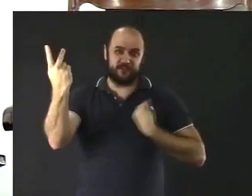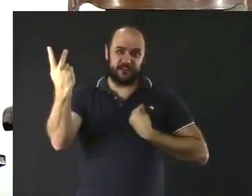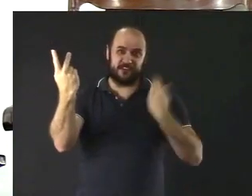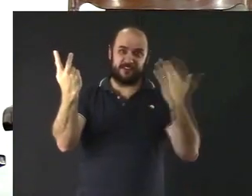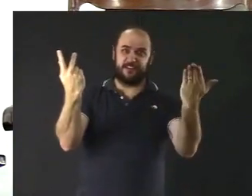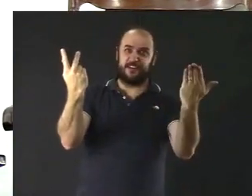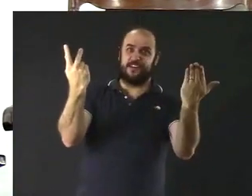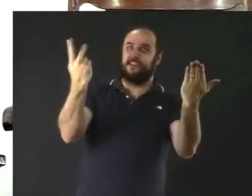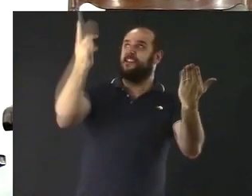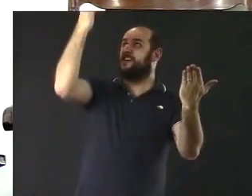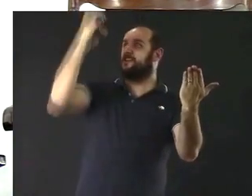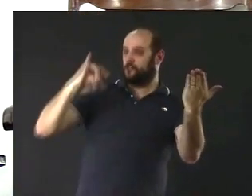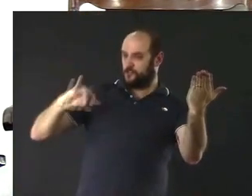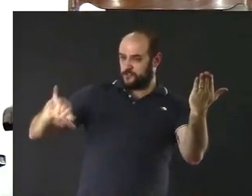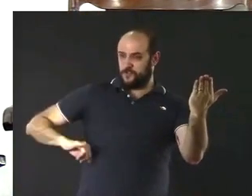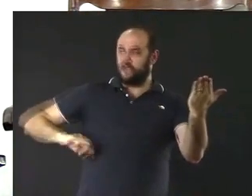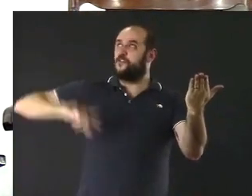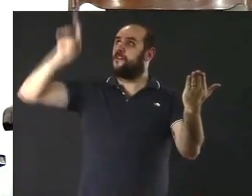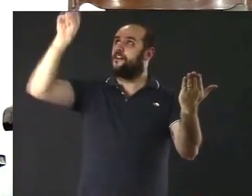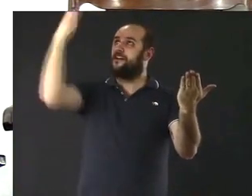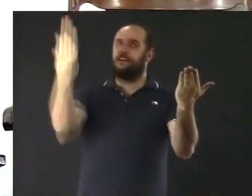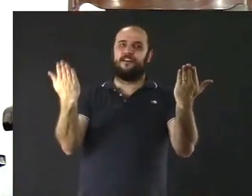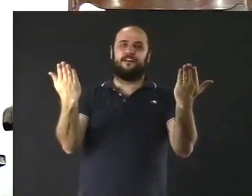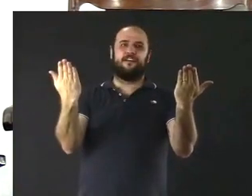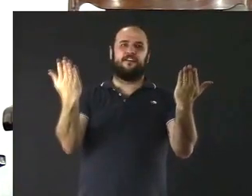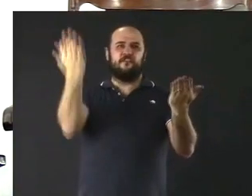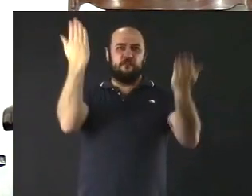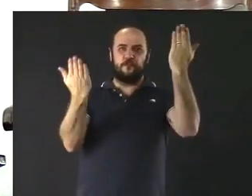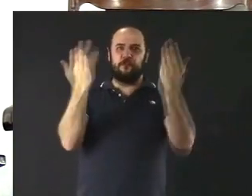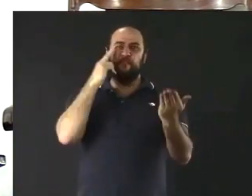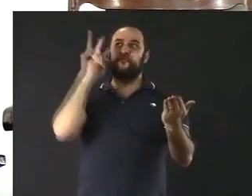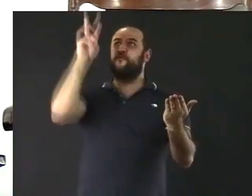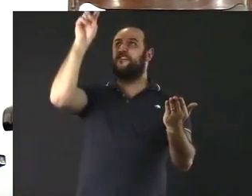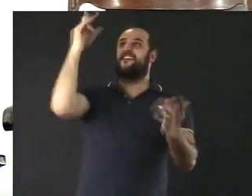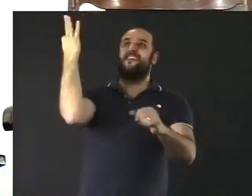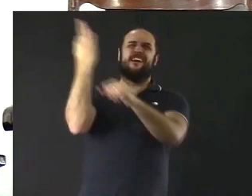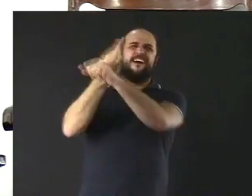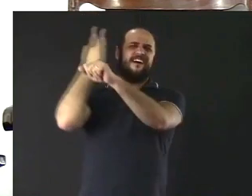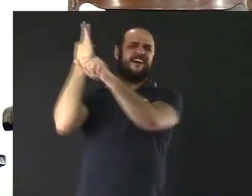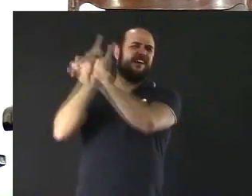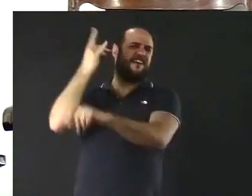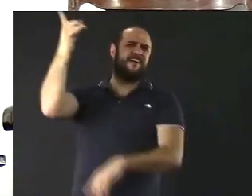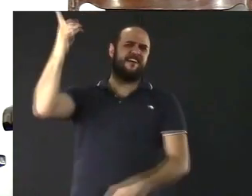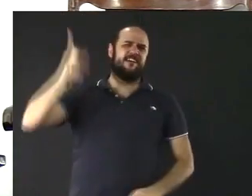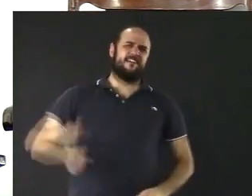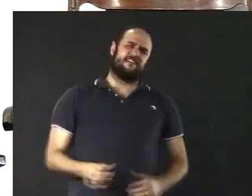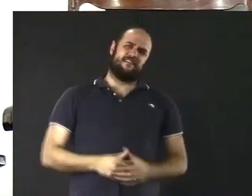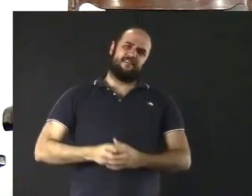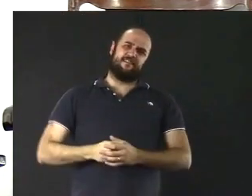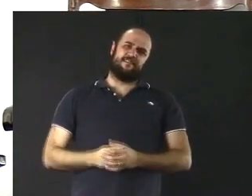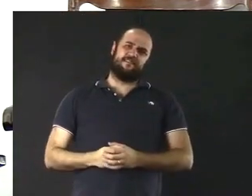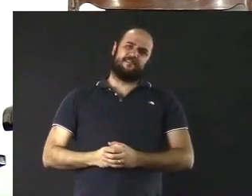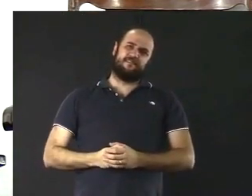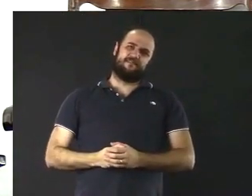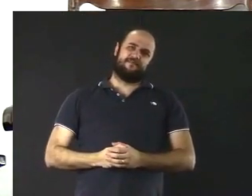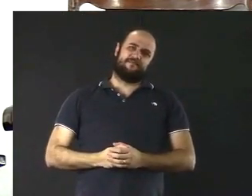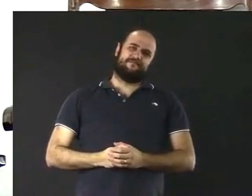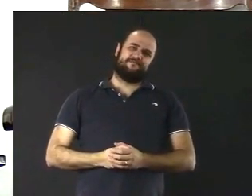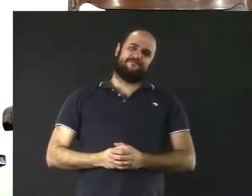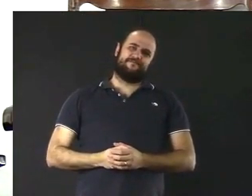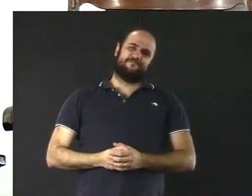seu sofrimento, mas olhe para o sofrimento de Cristo, veja tudo que Ele suportou em seu lugar.